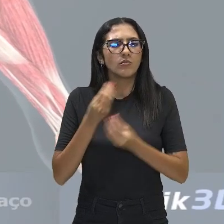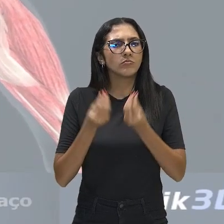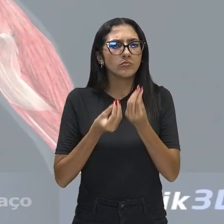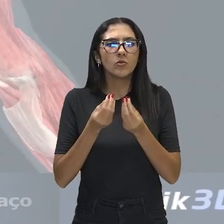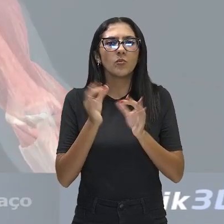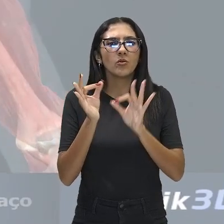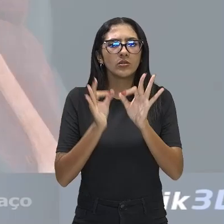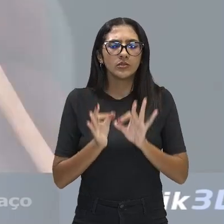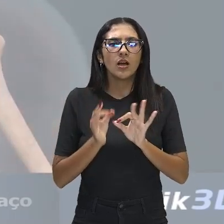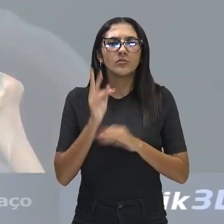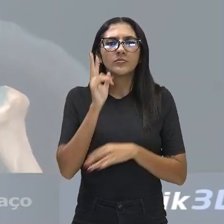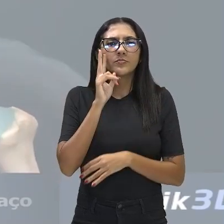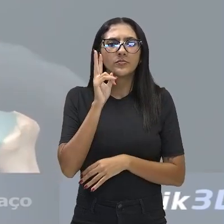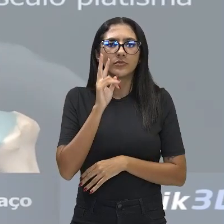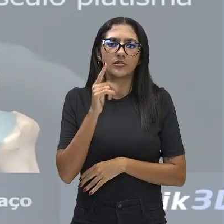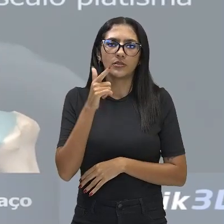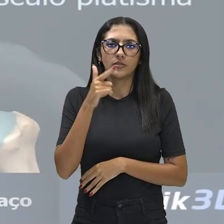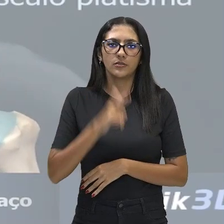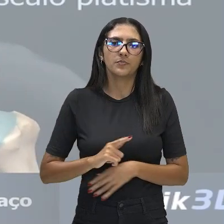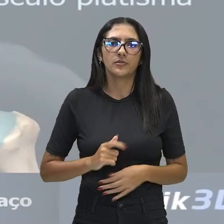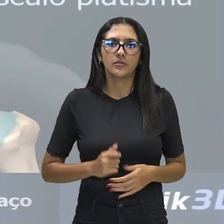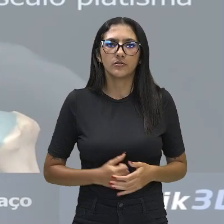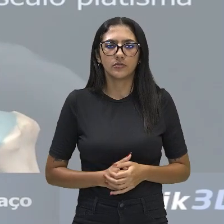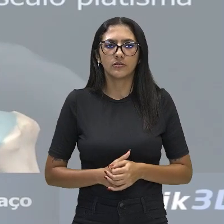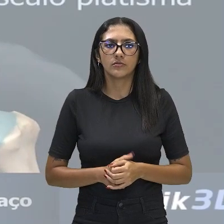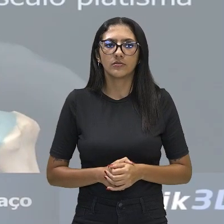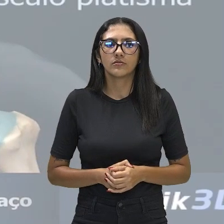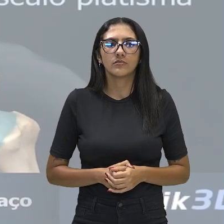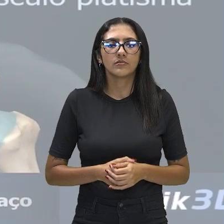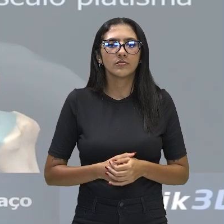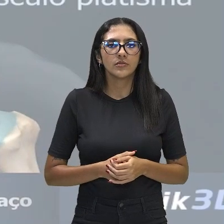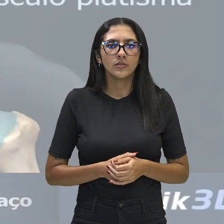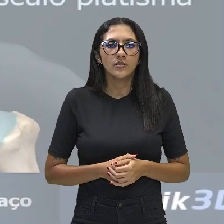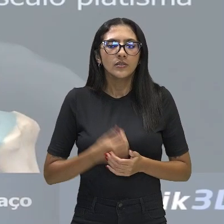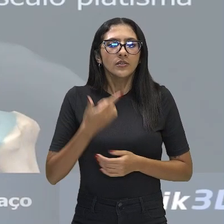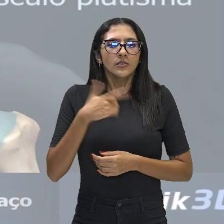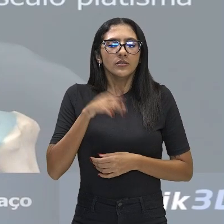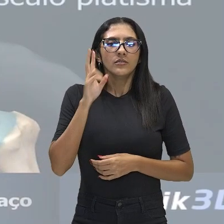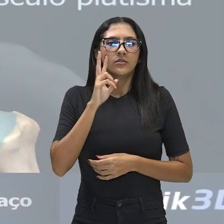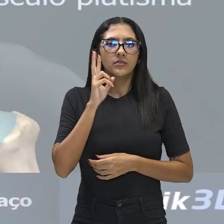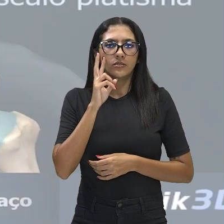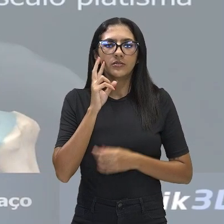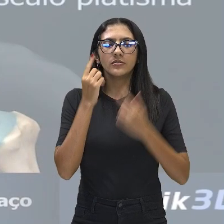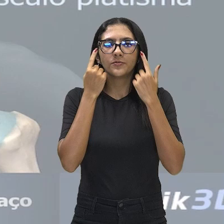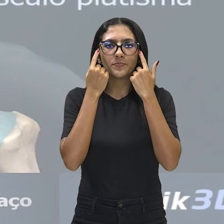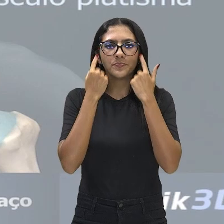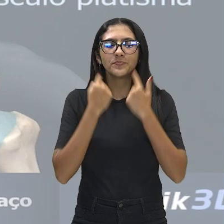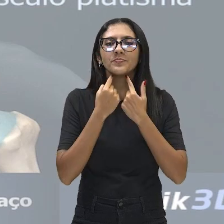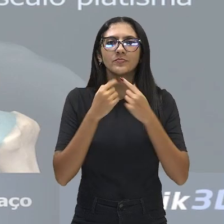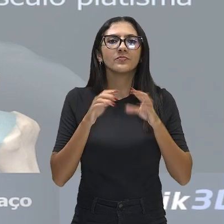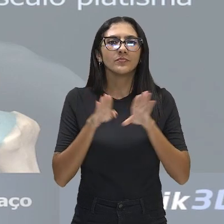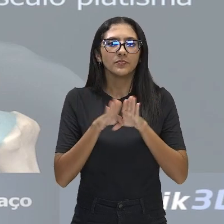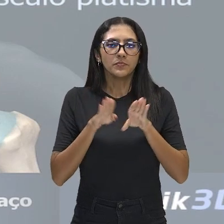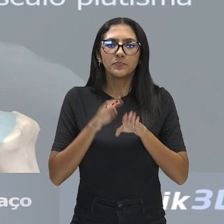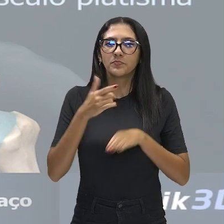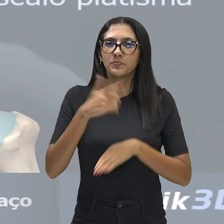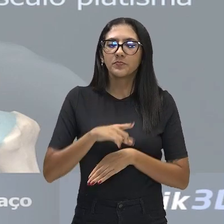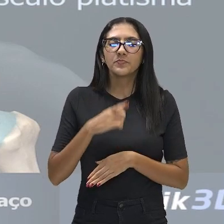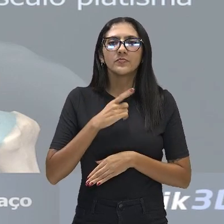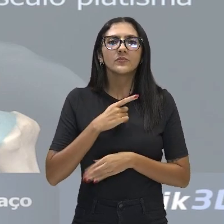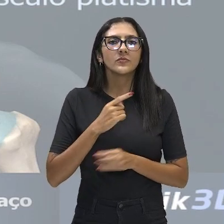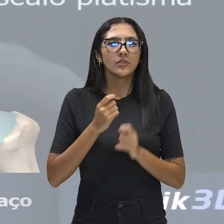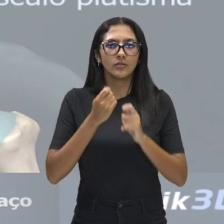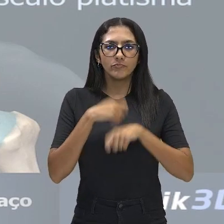Nós vamos ter o grupo dos músculos da cabeça, certo? Que permite a